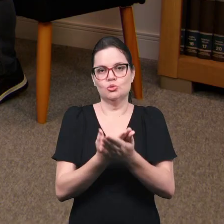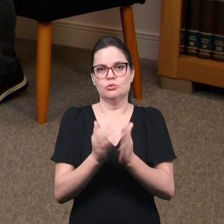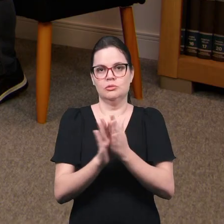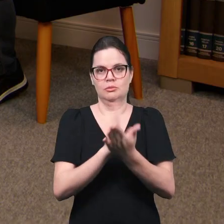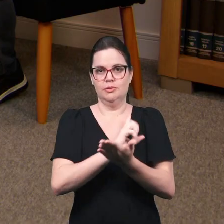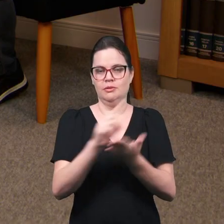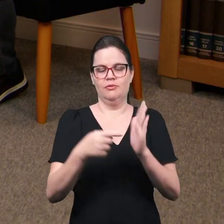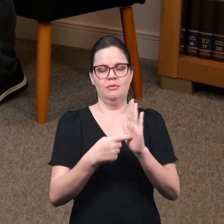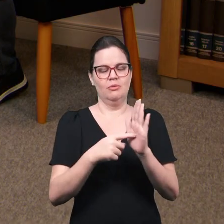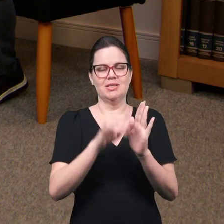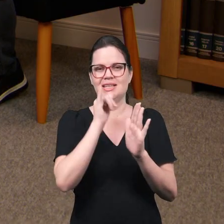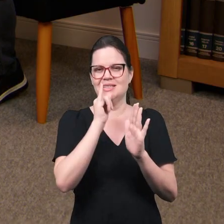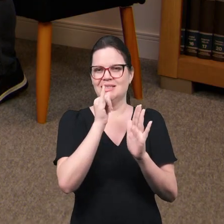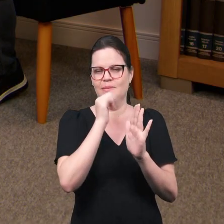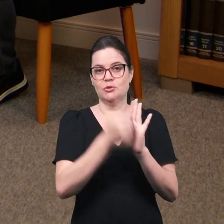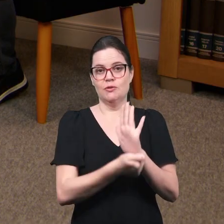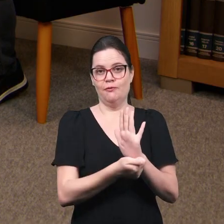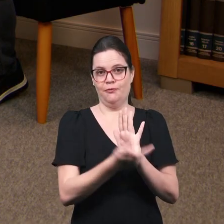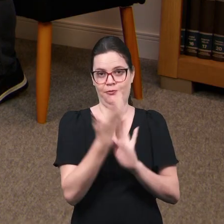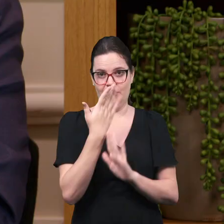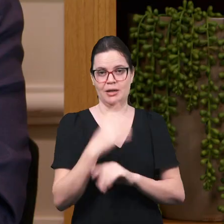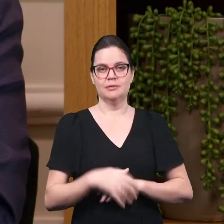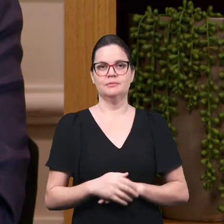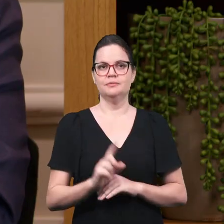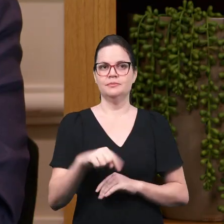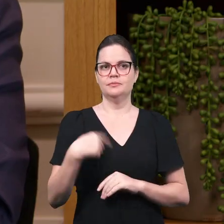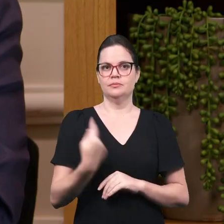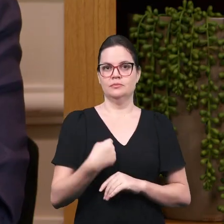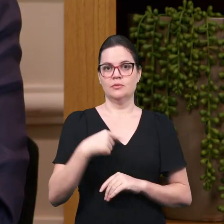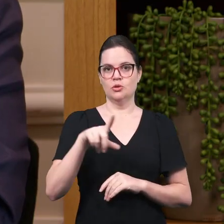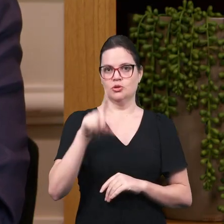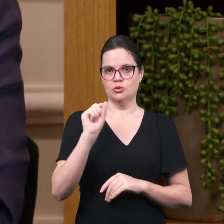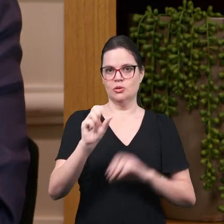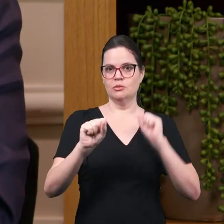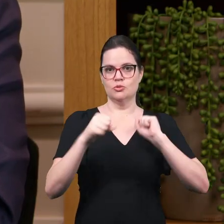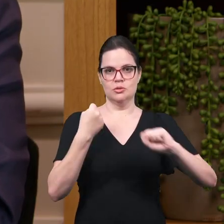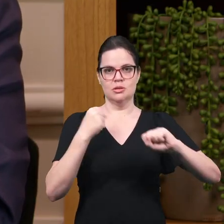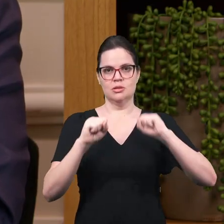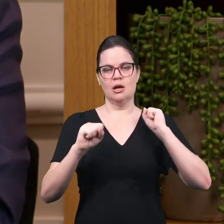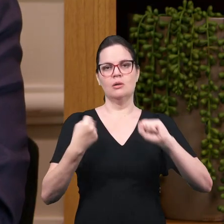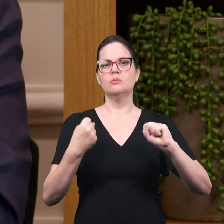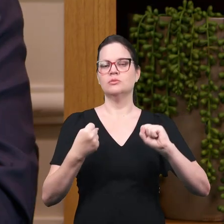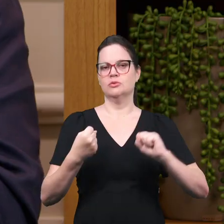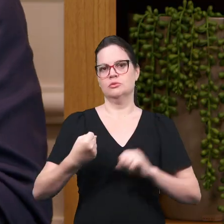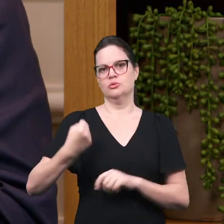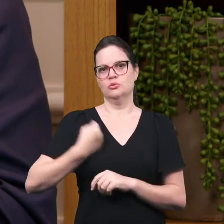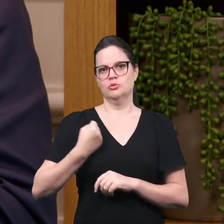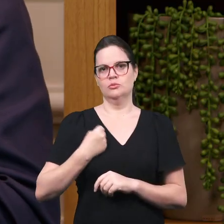de exemplos. Nós aqui escolhemos o Salmo de Davi, Salmo